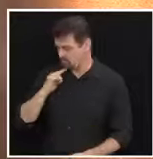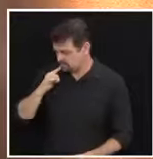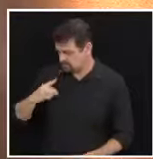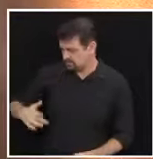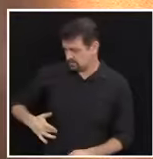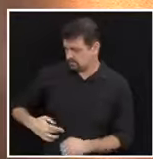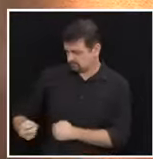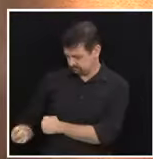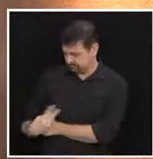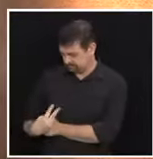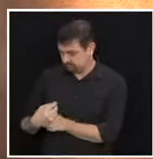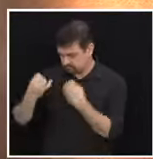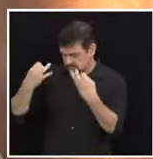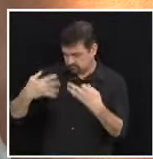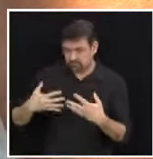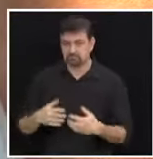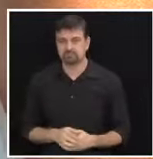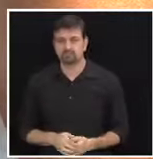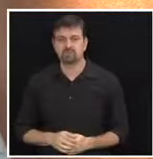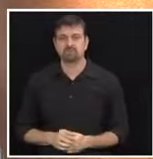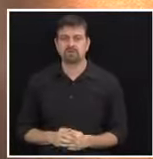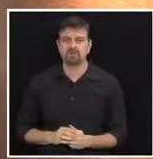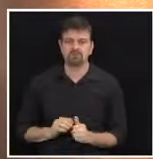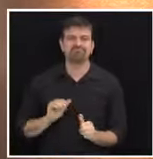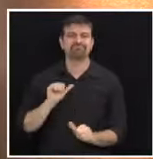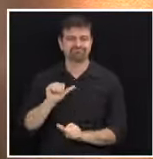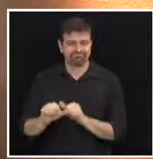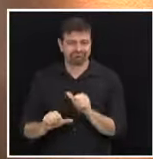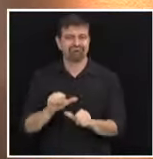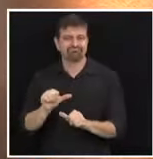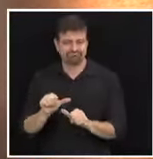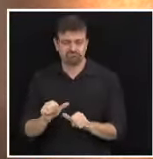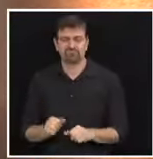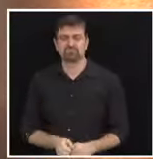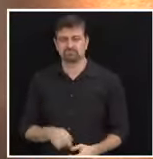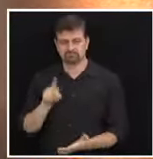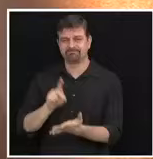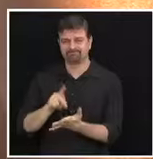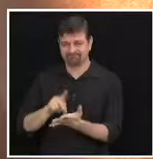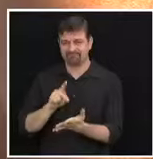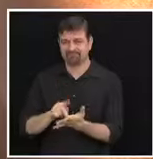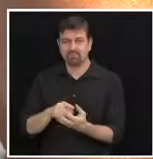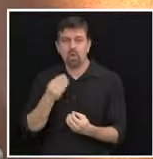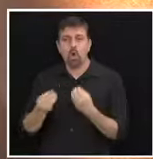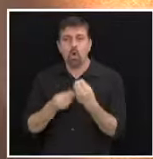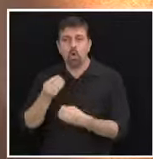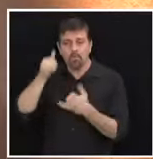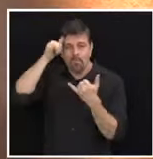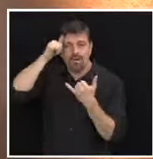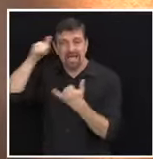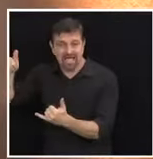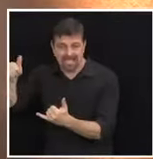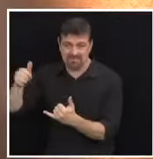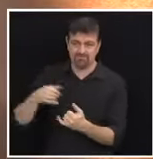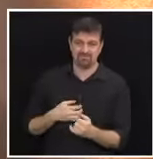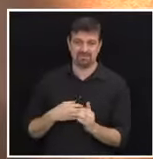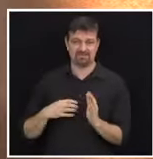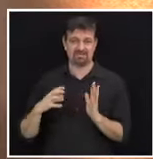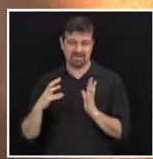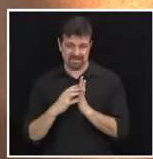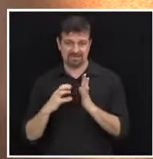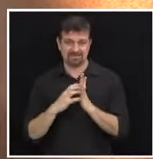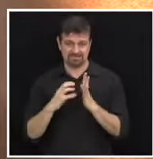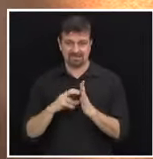dia a dia. Mudou muito a postura em relação à prevenção, ações de prevenção em relação